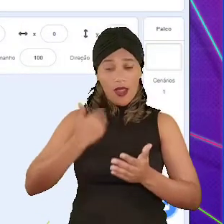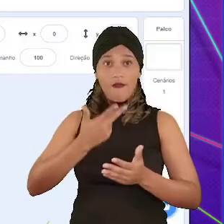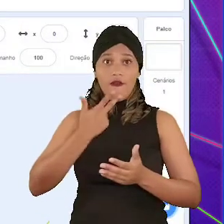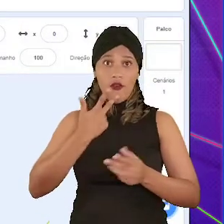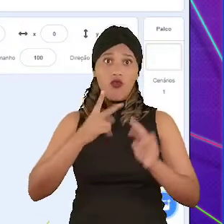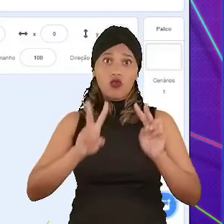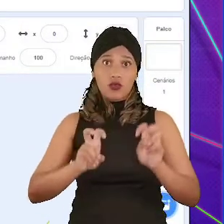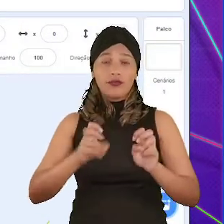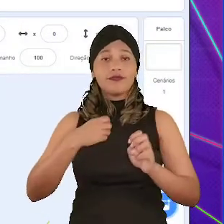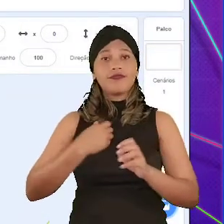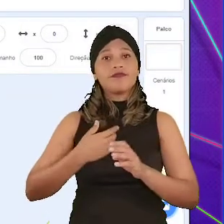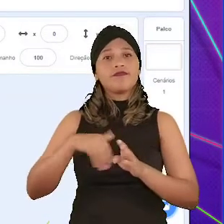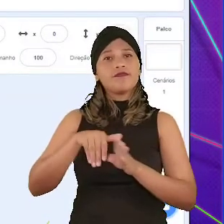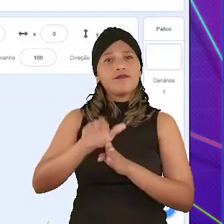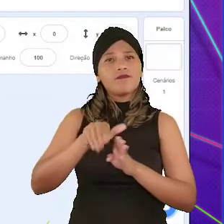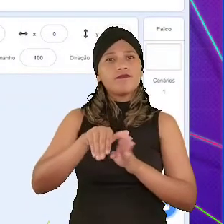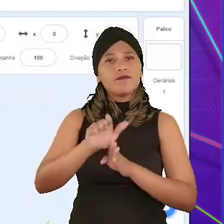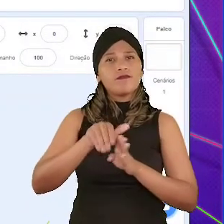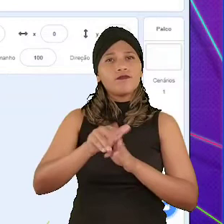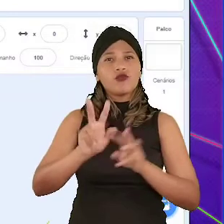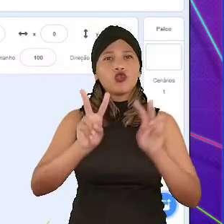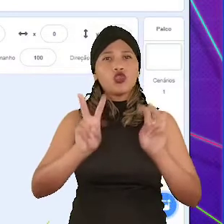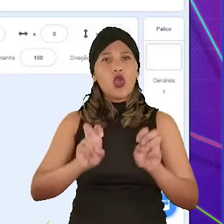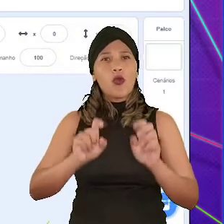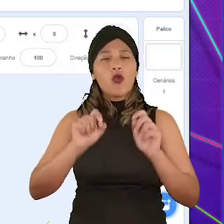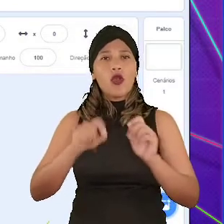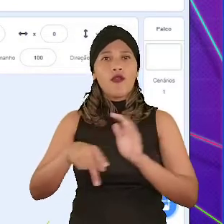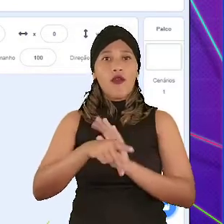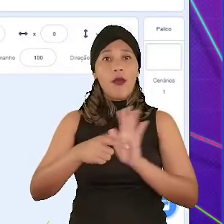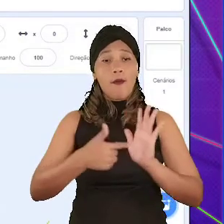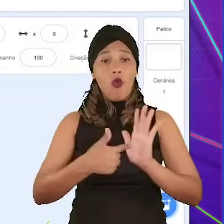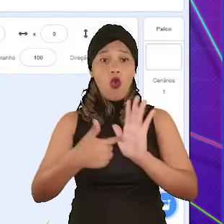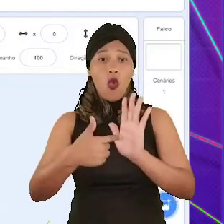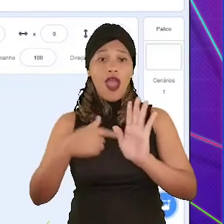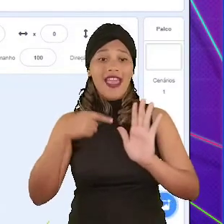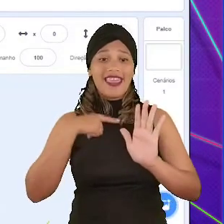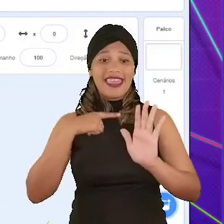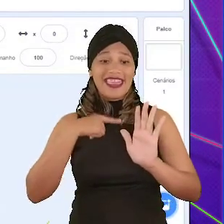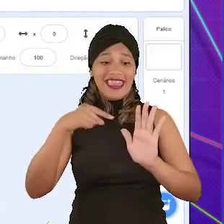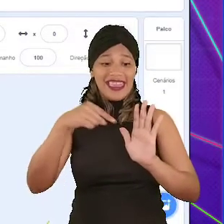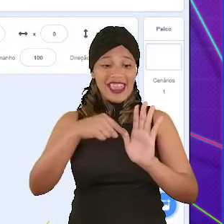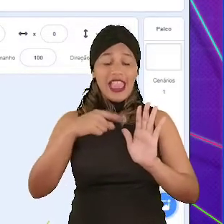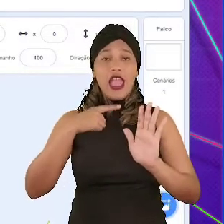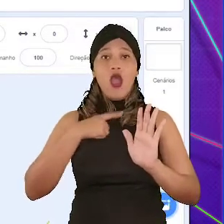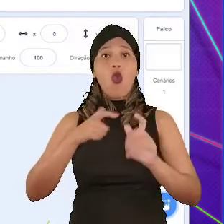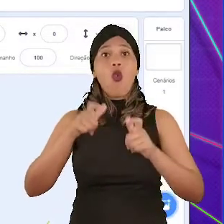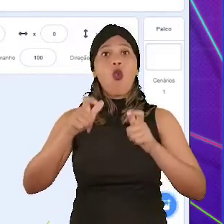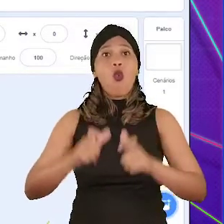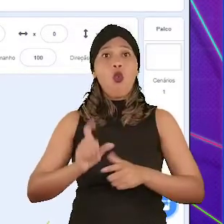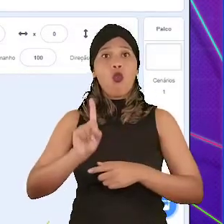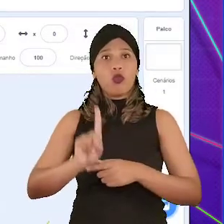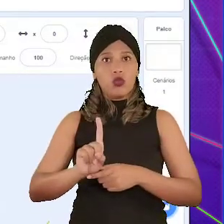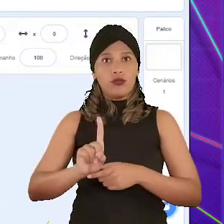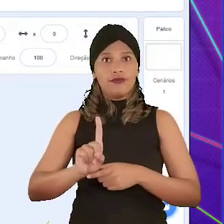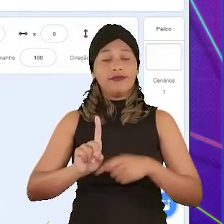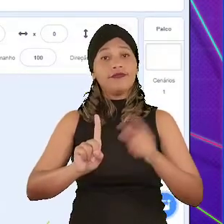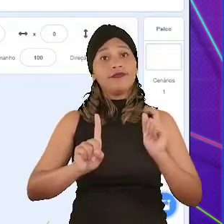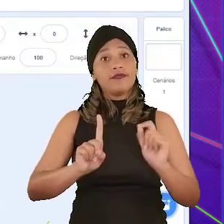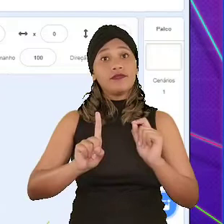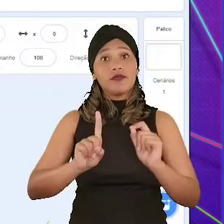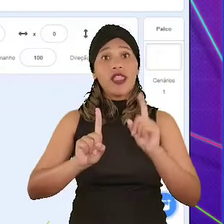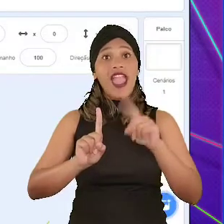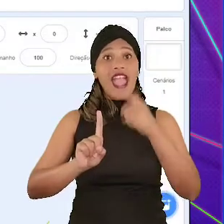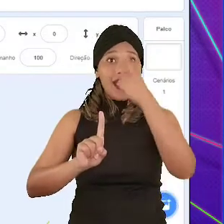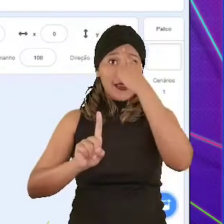gente tinha falado na aula anterior elas vão indicar a posição do personagem que estiver selecionado logo ali em baixo na aba onde se encontram os